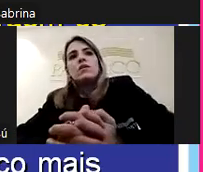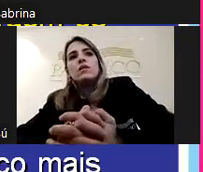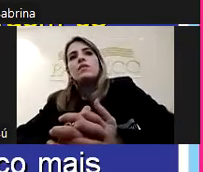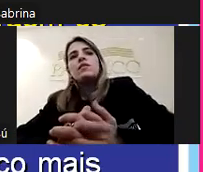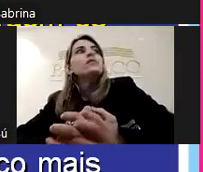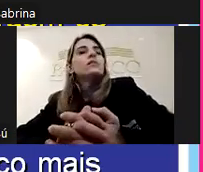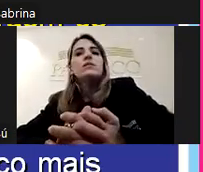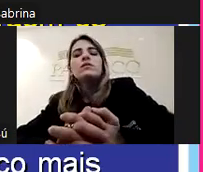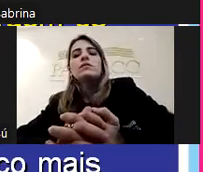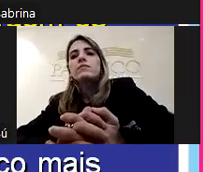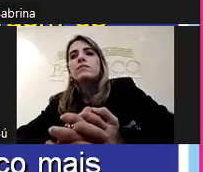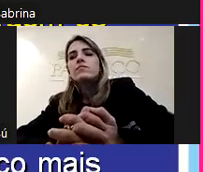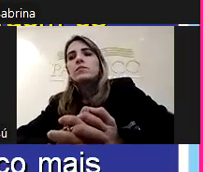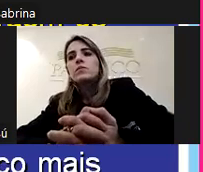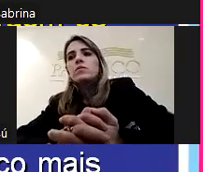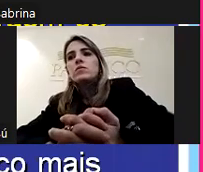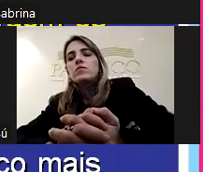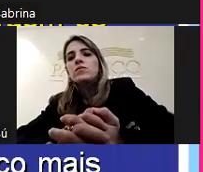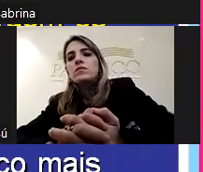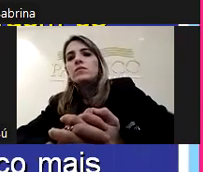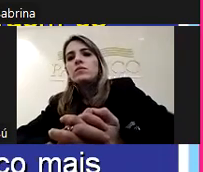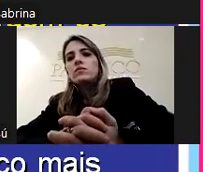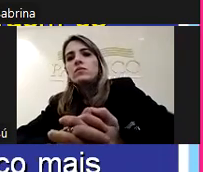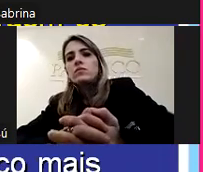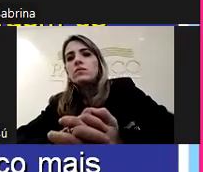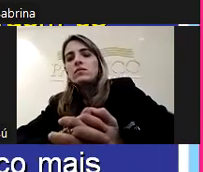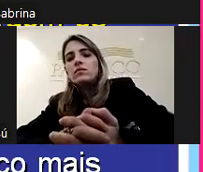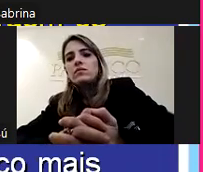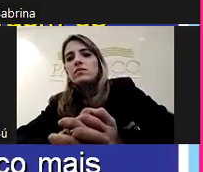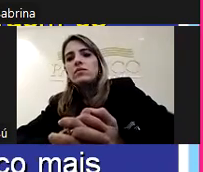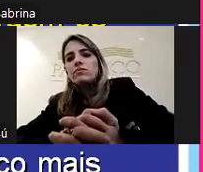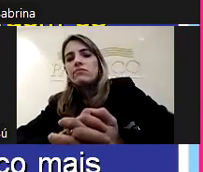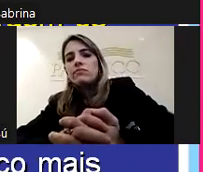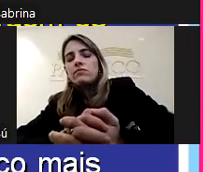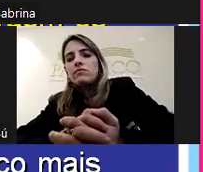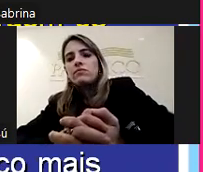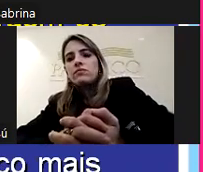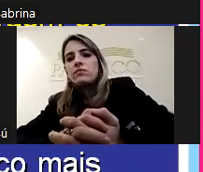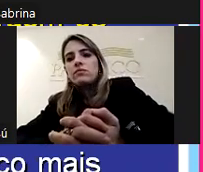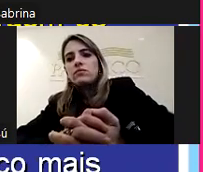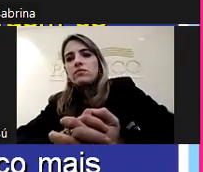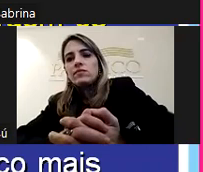Então, o centro nervoso que é estimulado através de carícias,